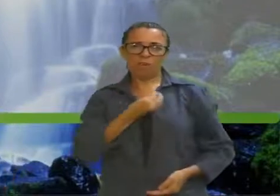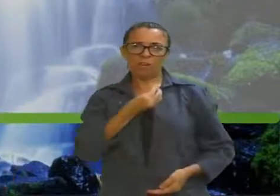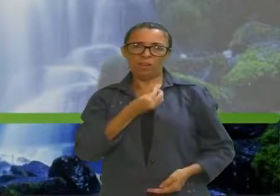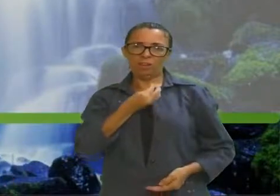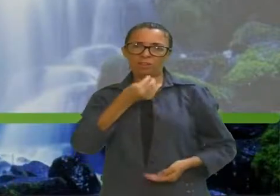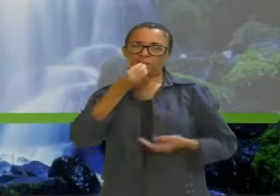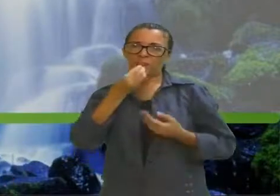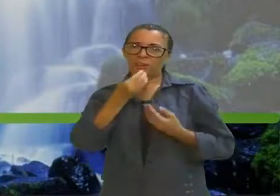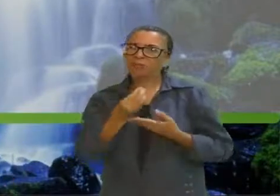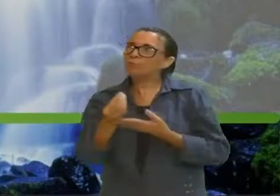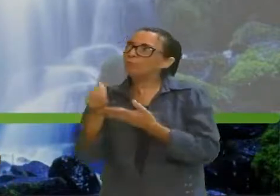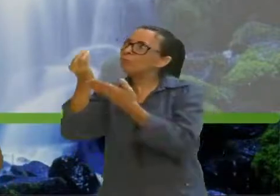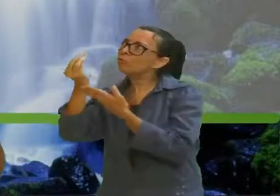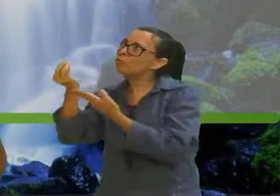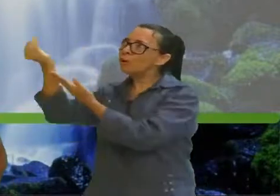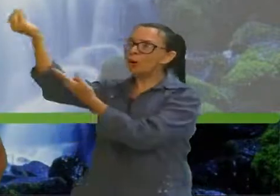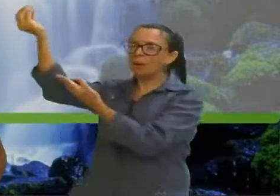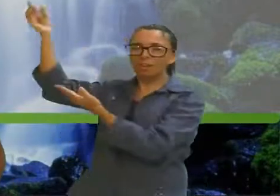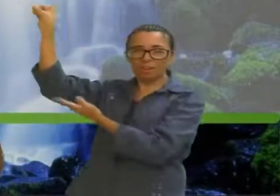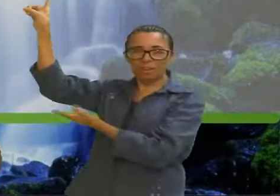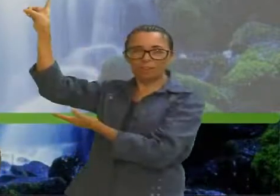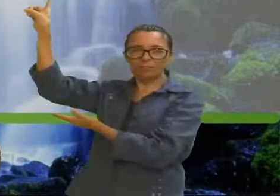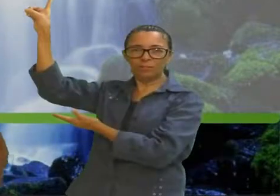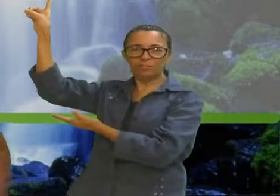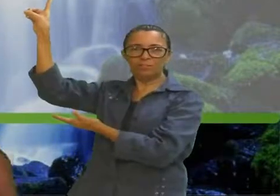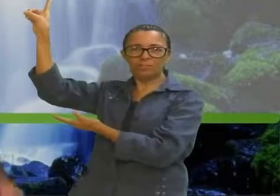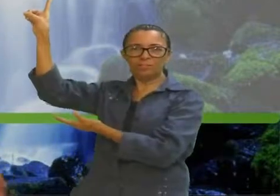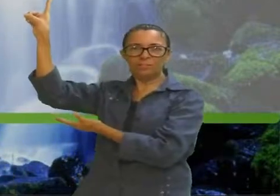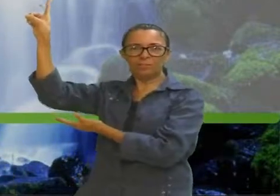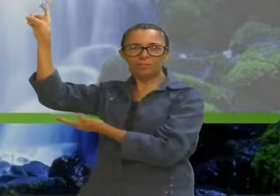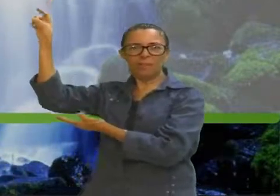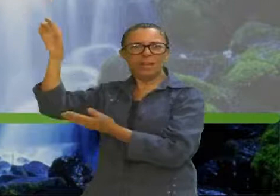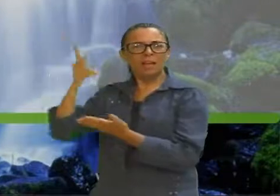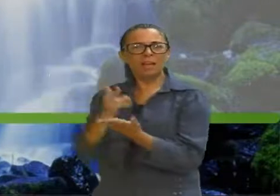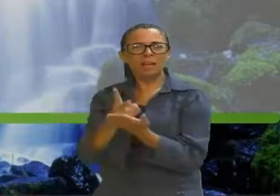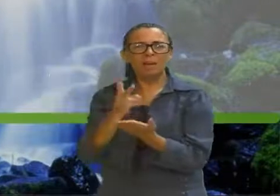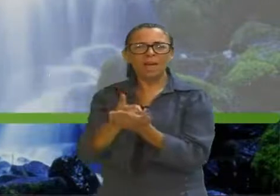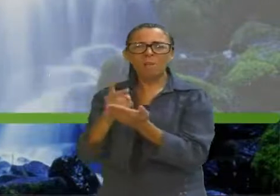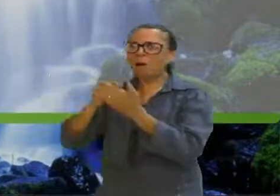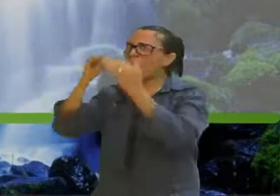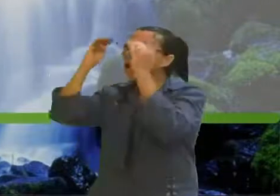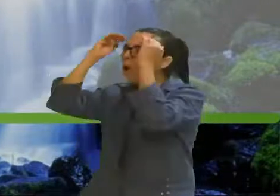O ano que vem, melhor que esse. Nós temos que